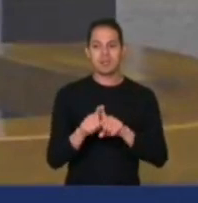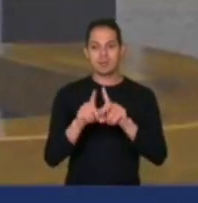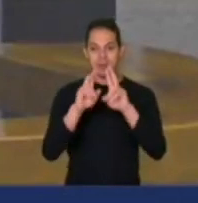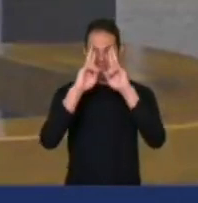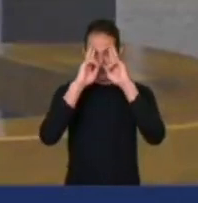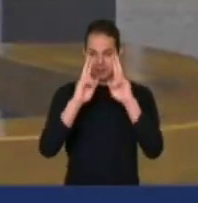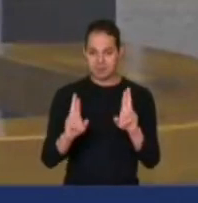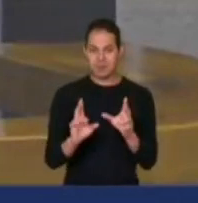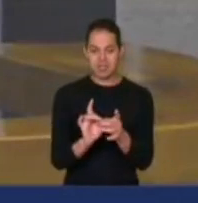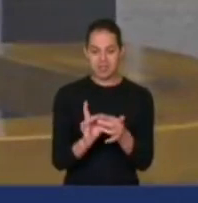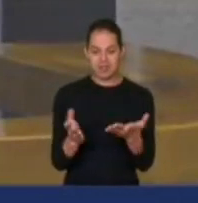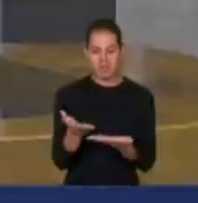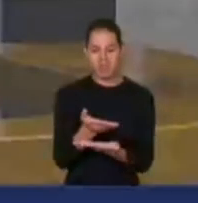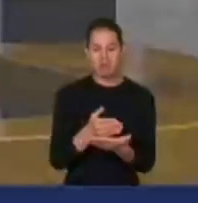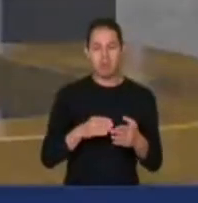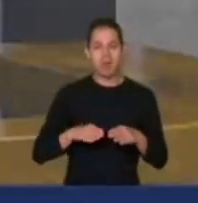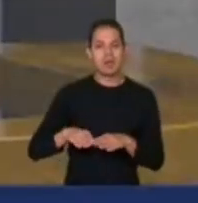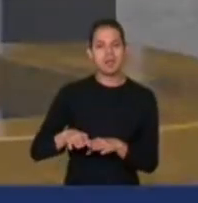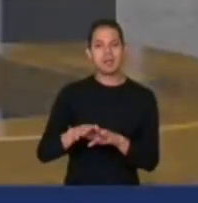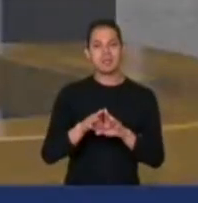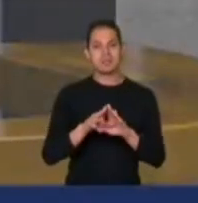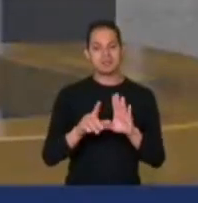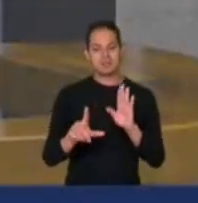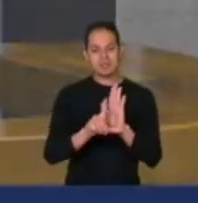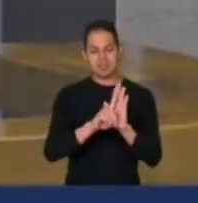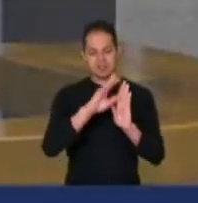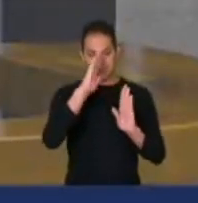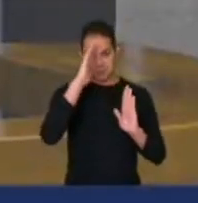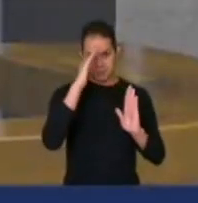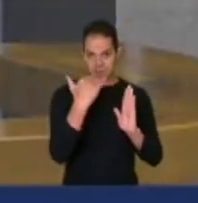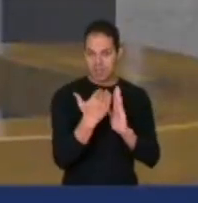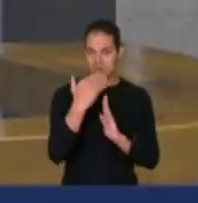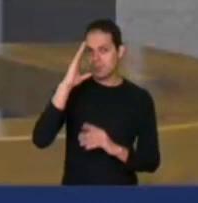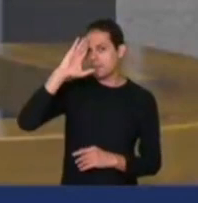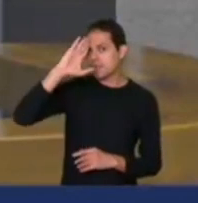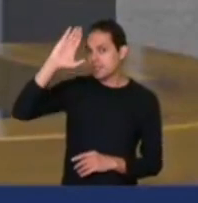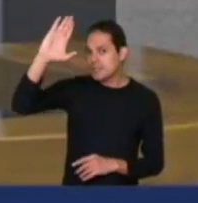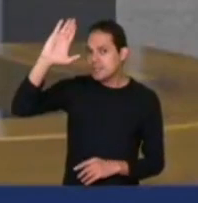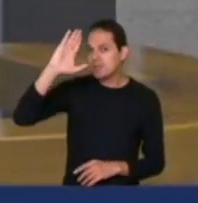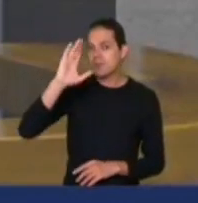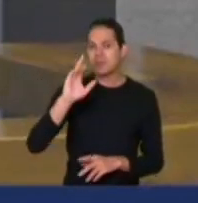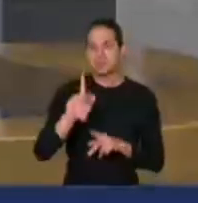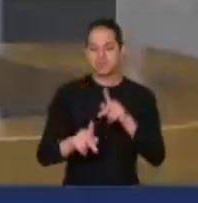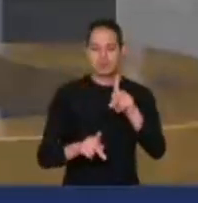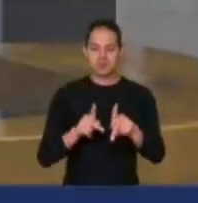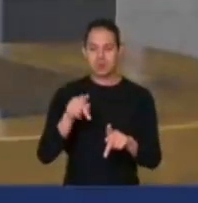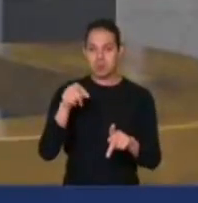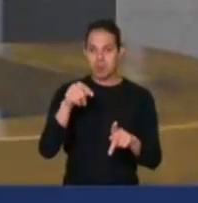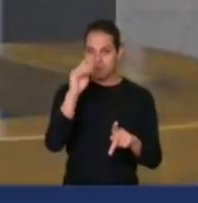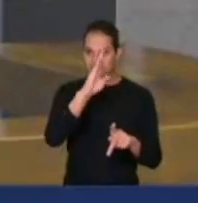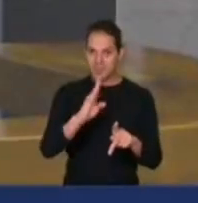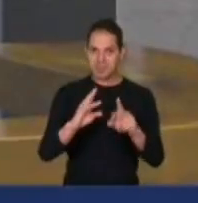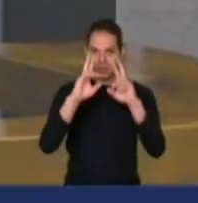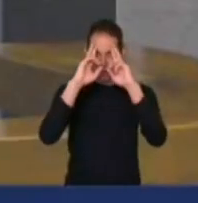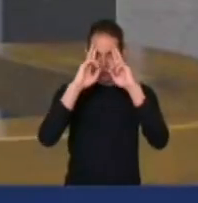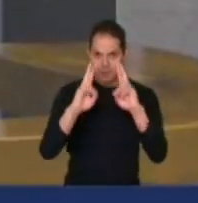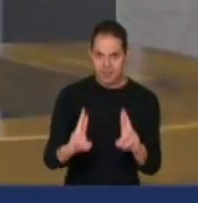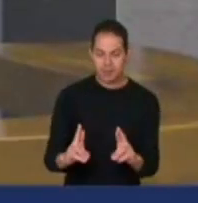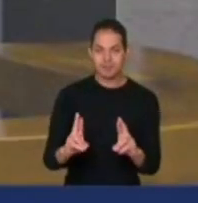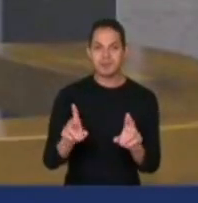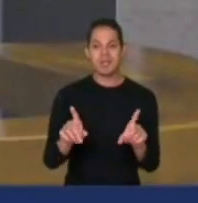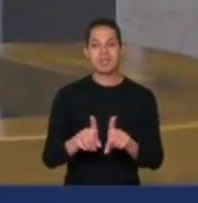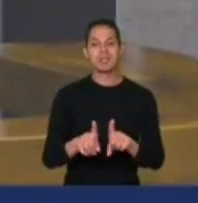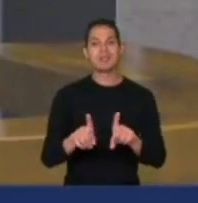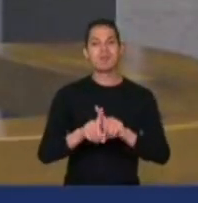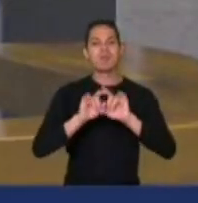democracia, com respeito às leis, enfim, sobretudo, com respeito ao nosso povo brasileiro. Quero, ao final,